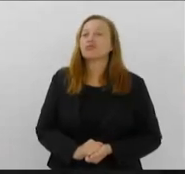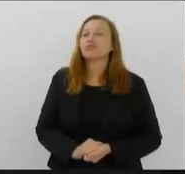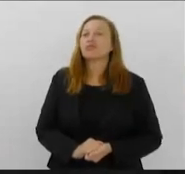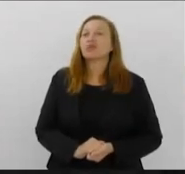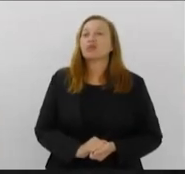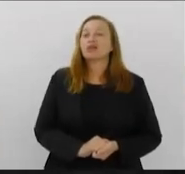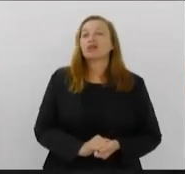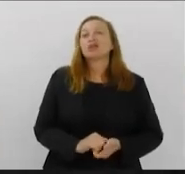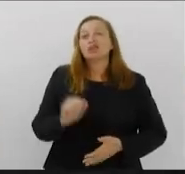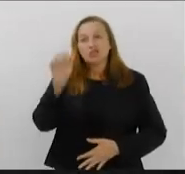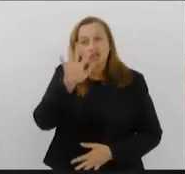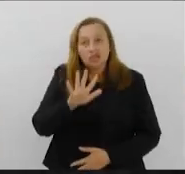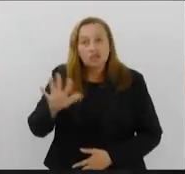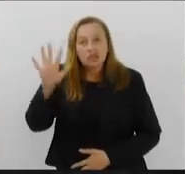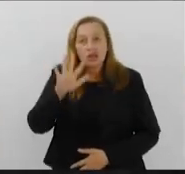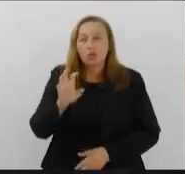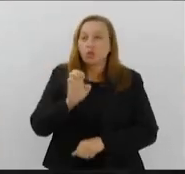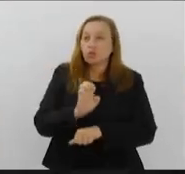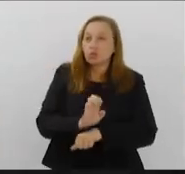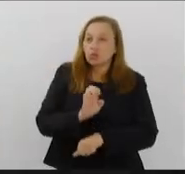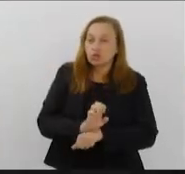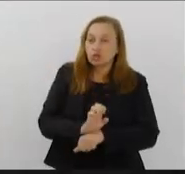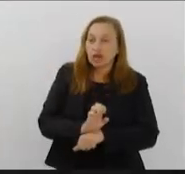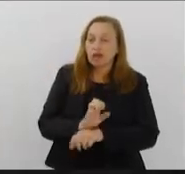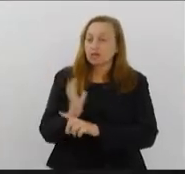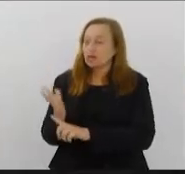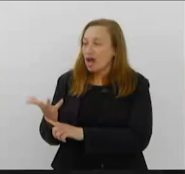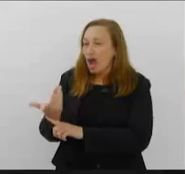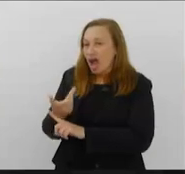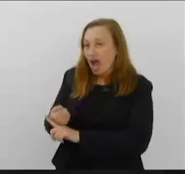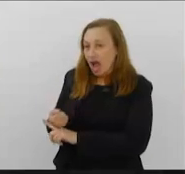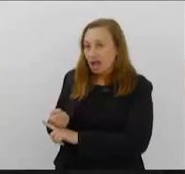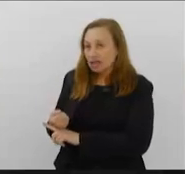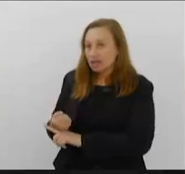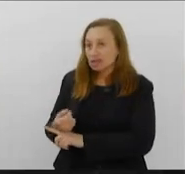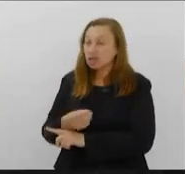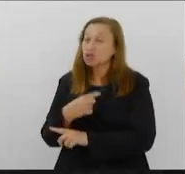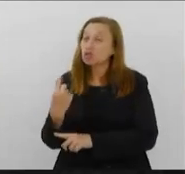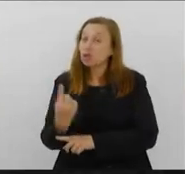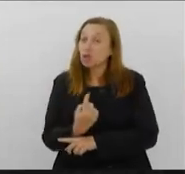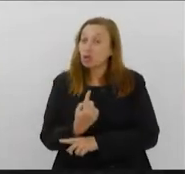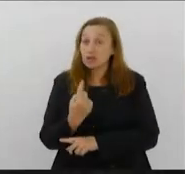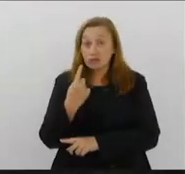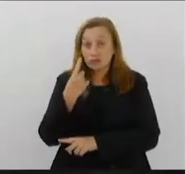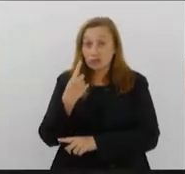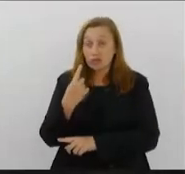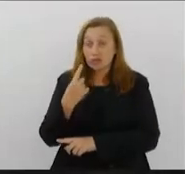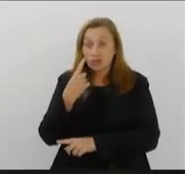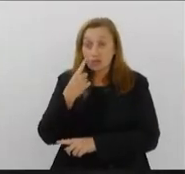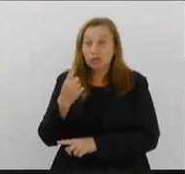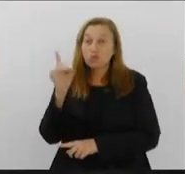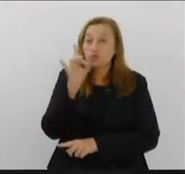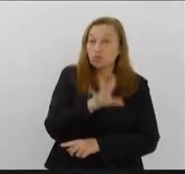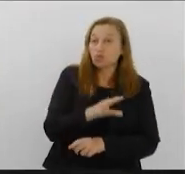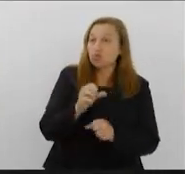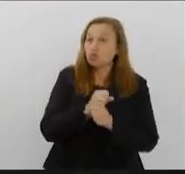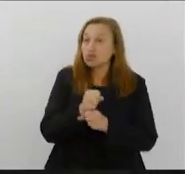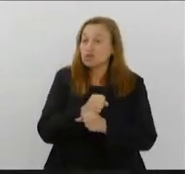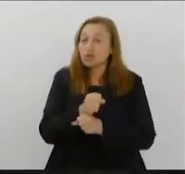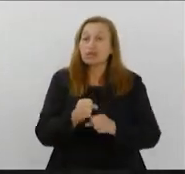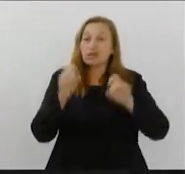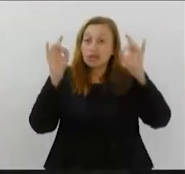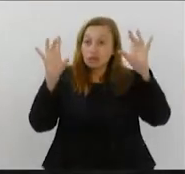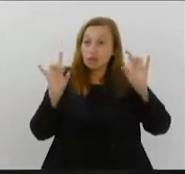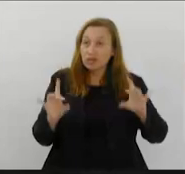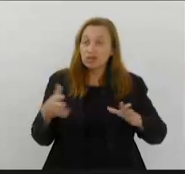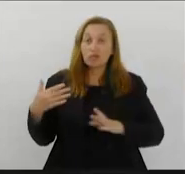mais geral, o estado da arte, daquilo que nós vimos enfrentando nos últimos anos, especialmente no que